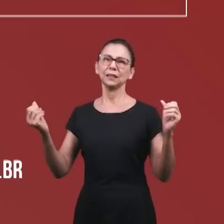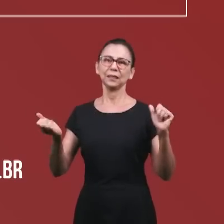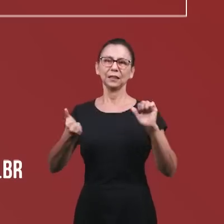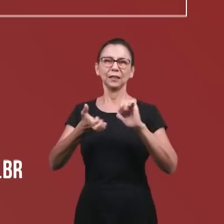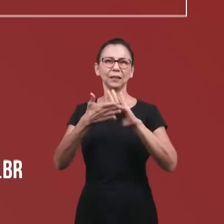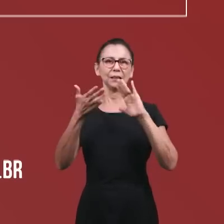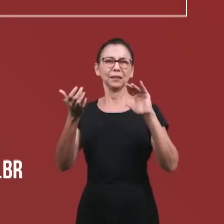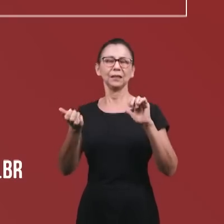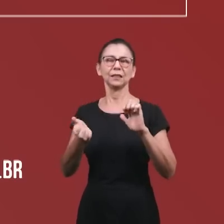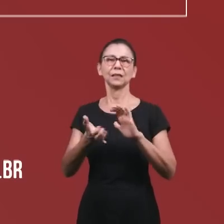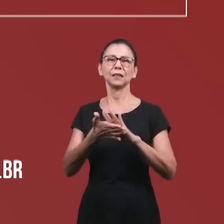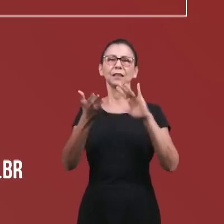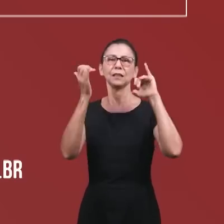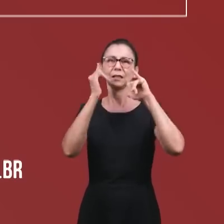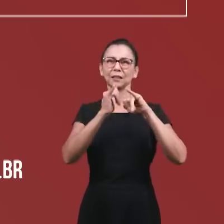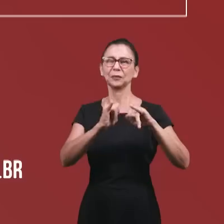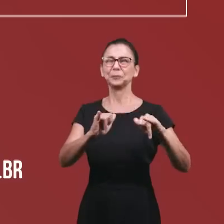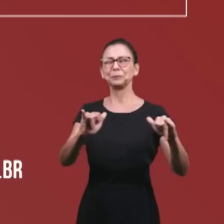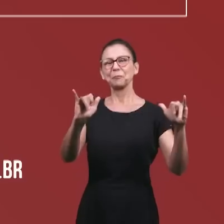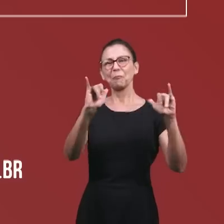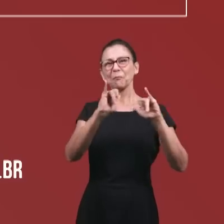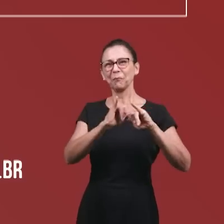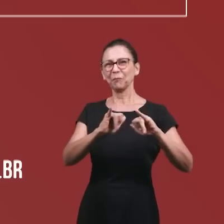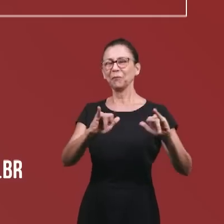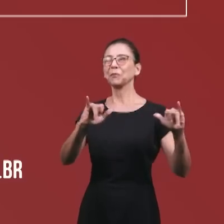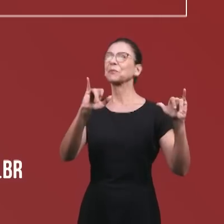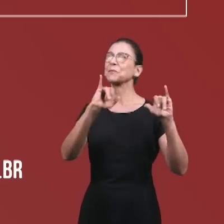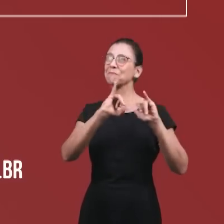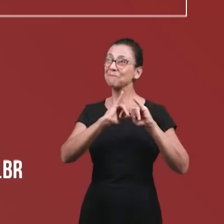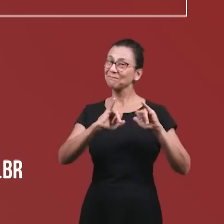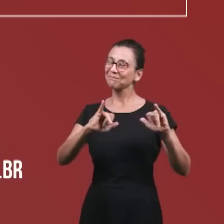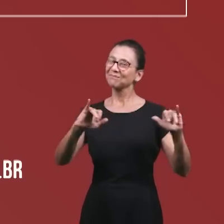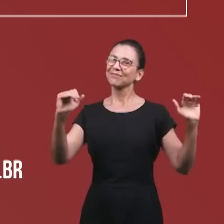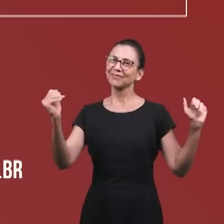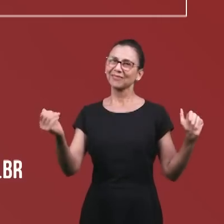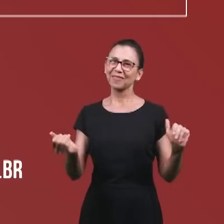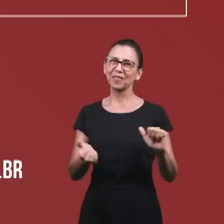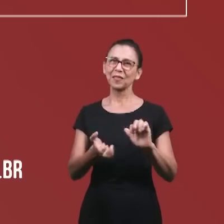nada me faltará.